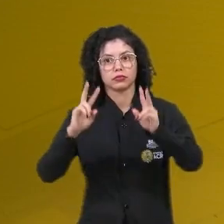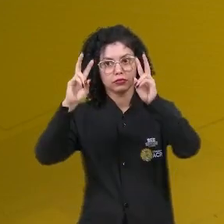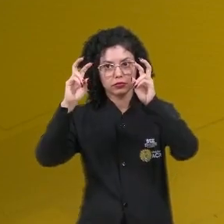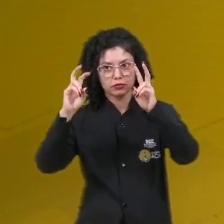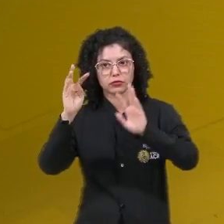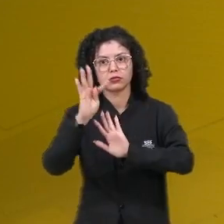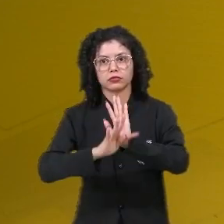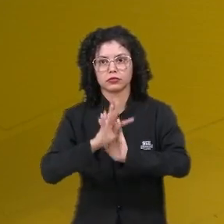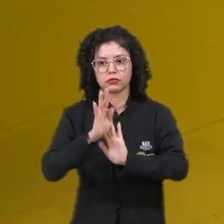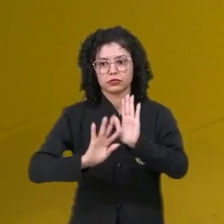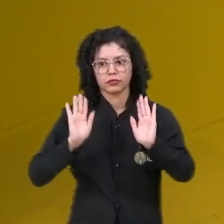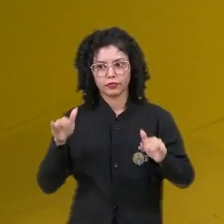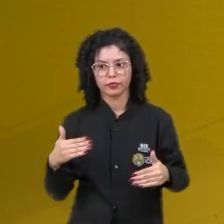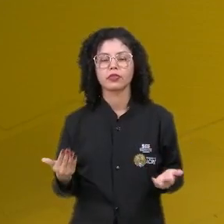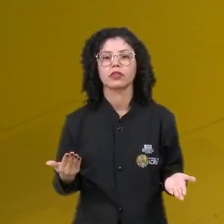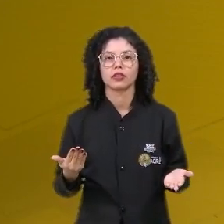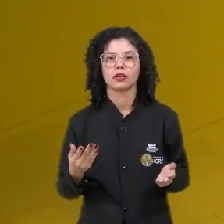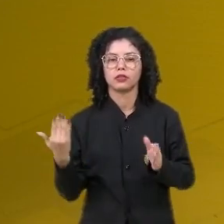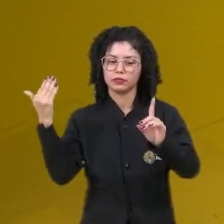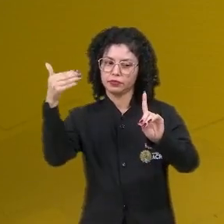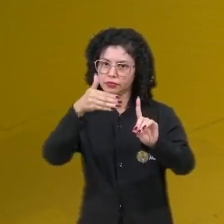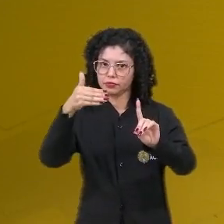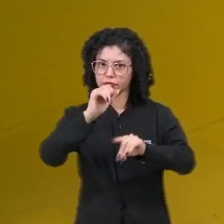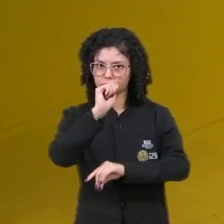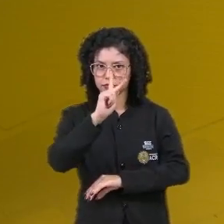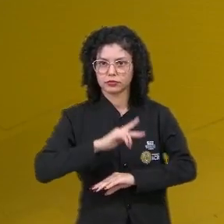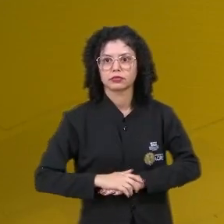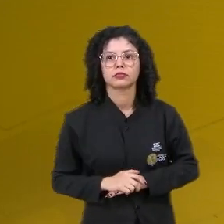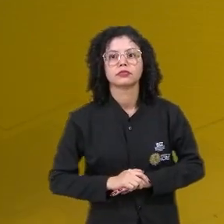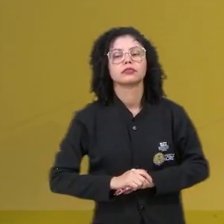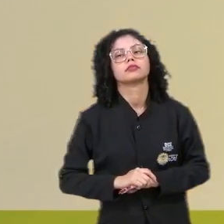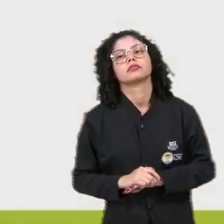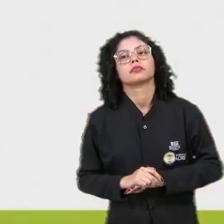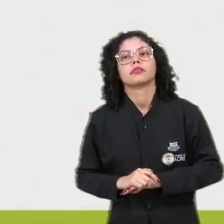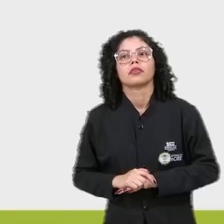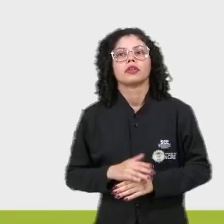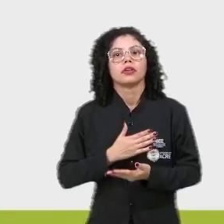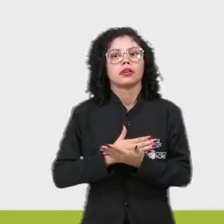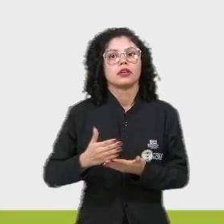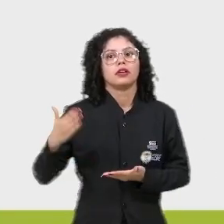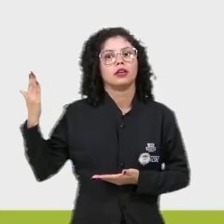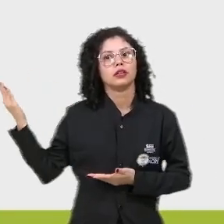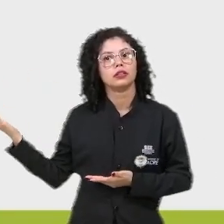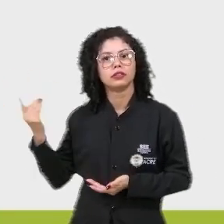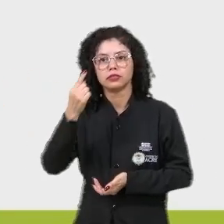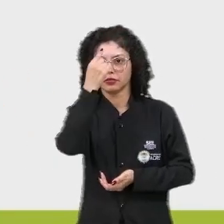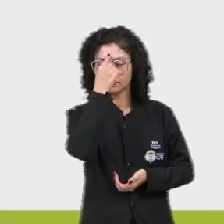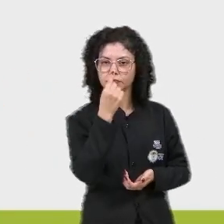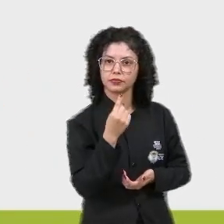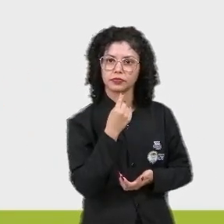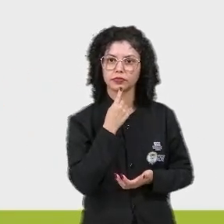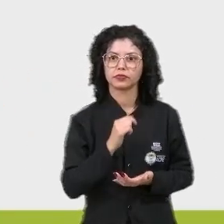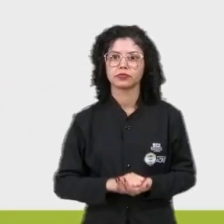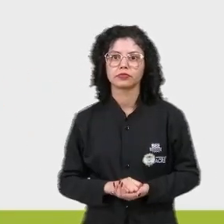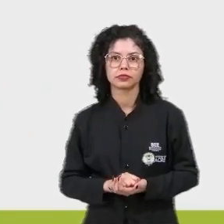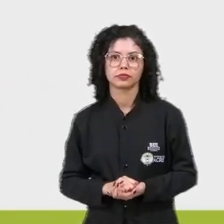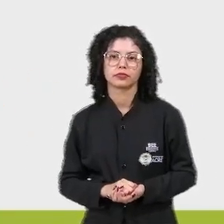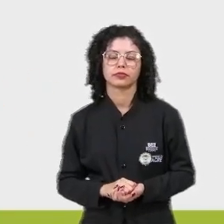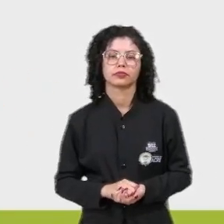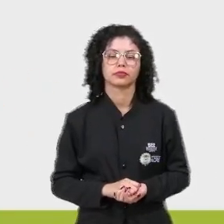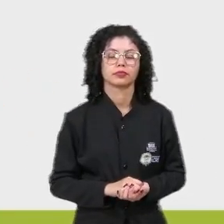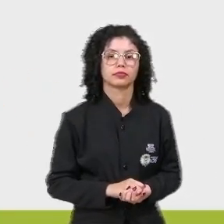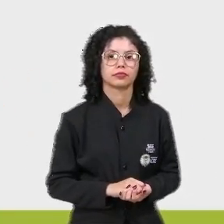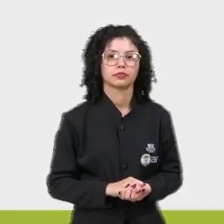desse texto ao qual ele se refere, correto? Para a gente começar, temos aí duas obras, né, ou uma